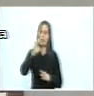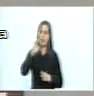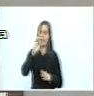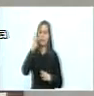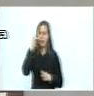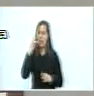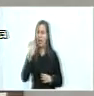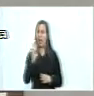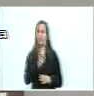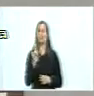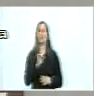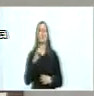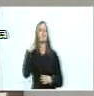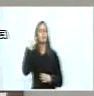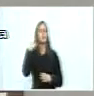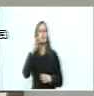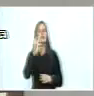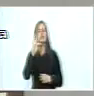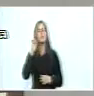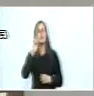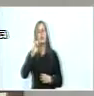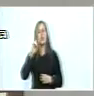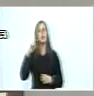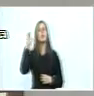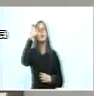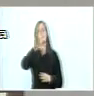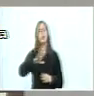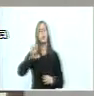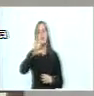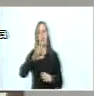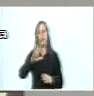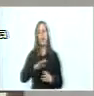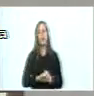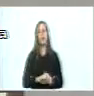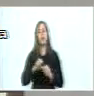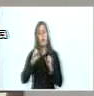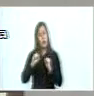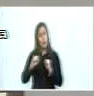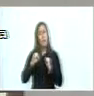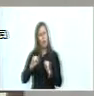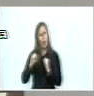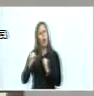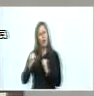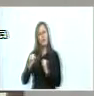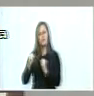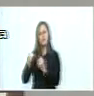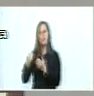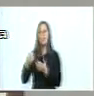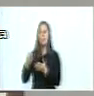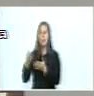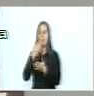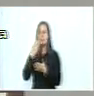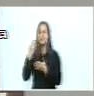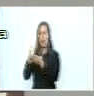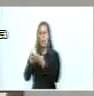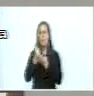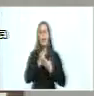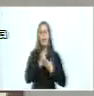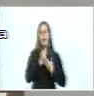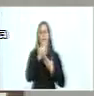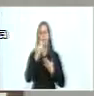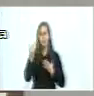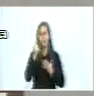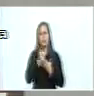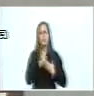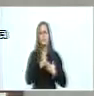mais. E vocês podem contar, sim, com a gente. Porque, afinal de contas, eu acho